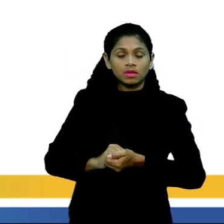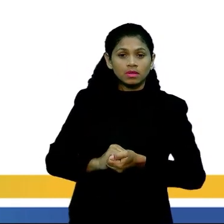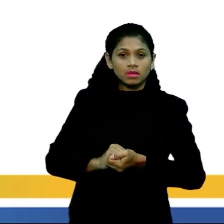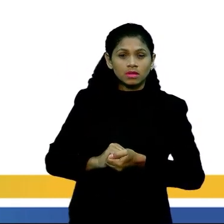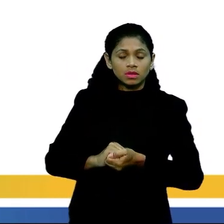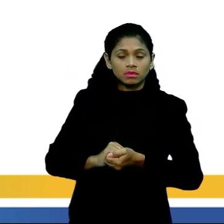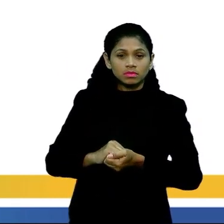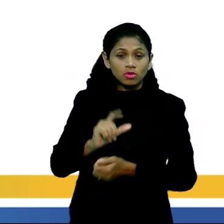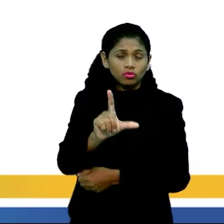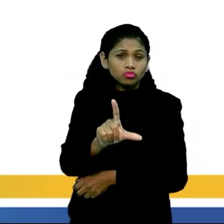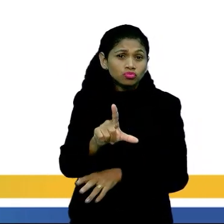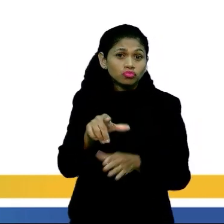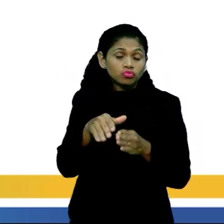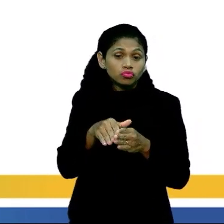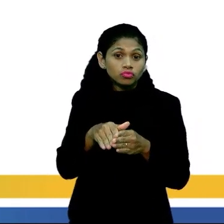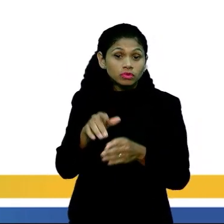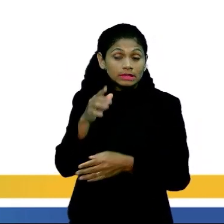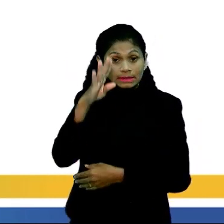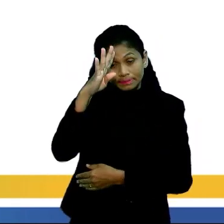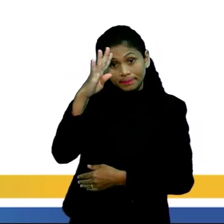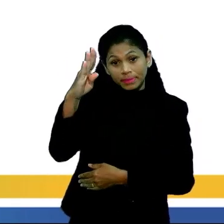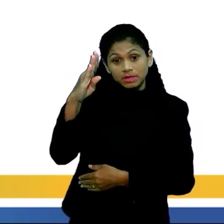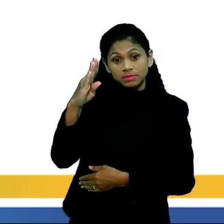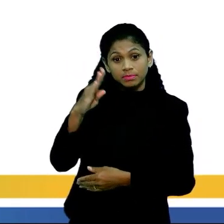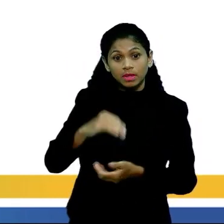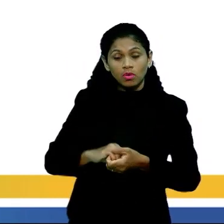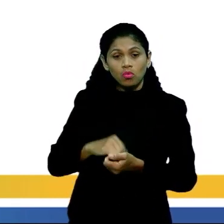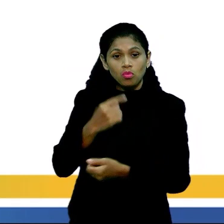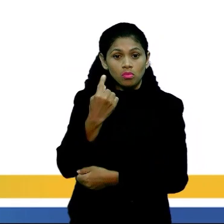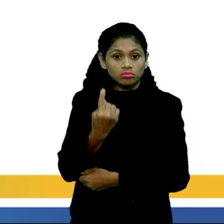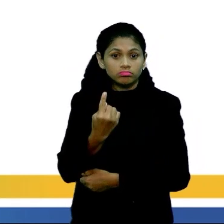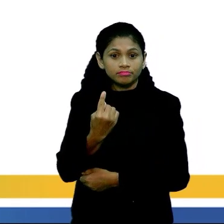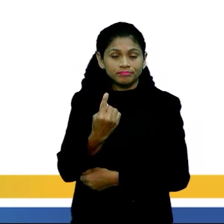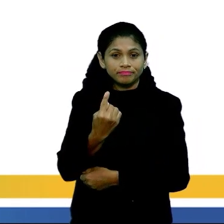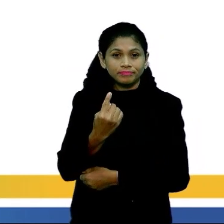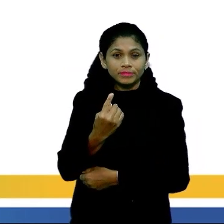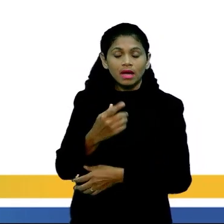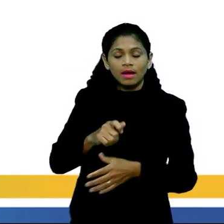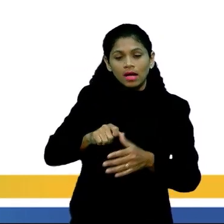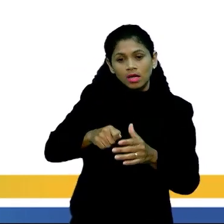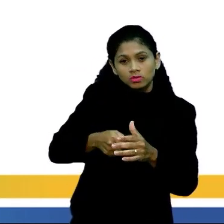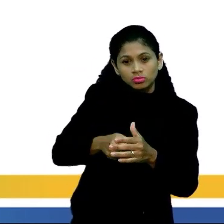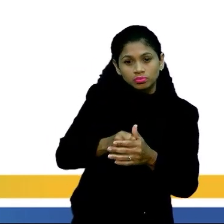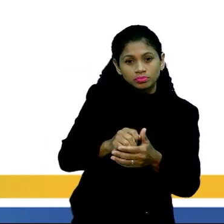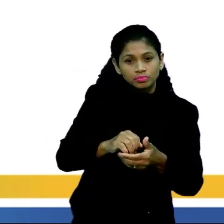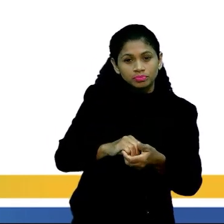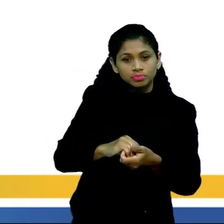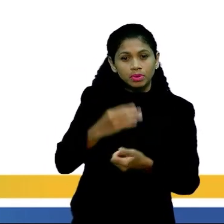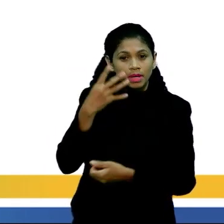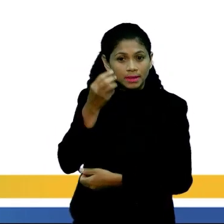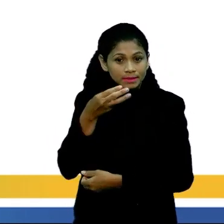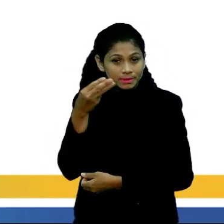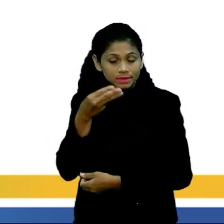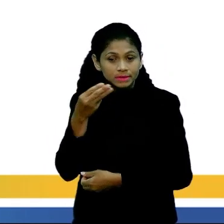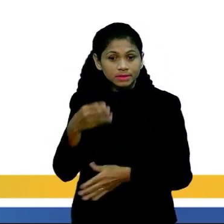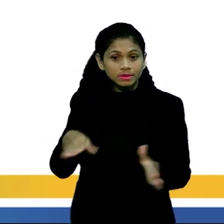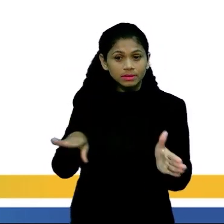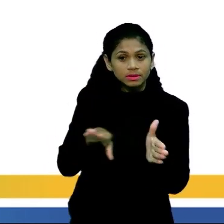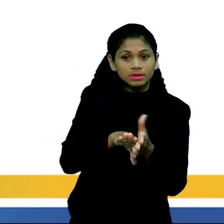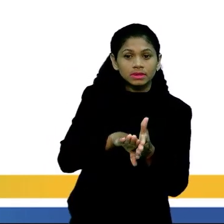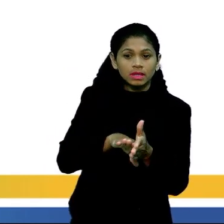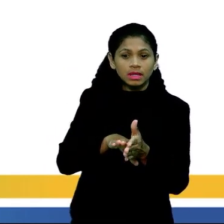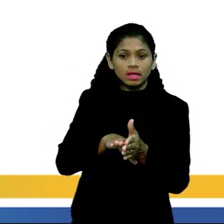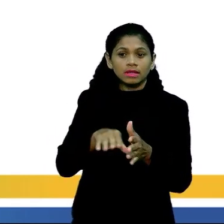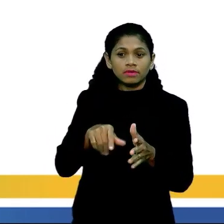cana chega cortada da lavoura por meio de caminhões e é despejada em mesas alimentadoras que a conduzem para as